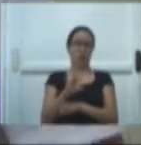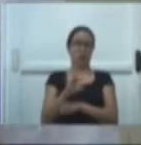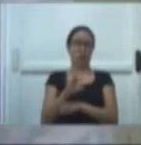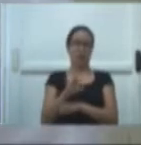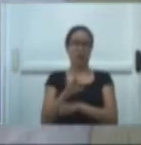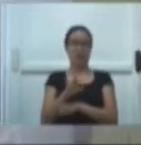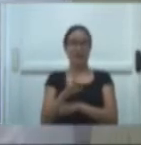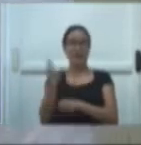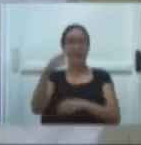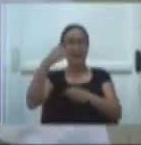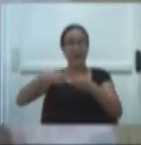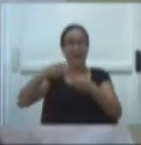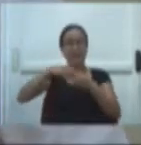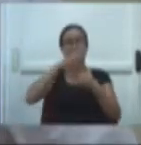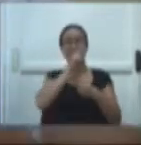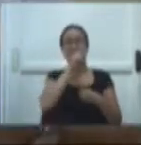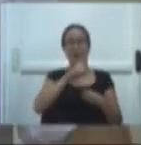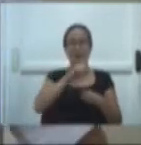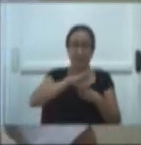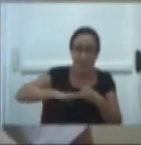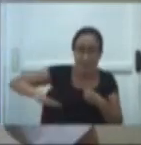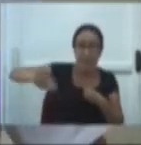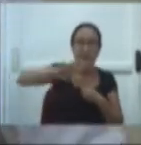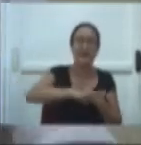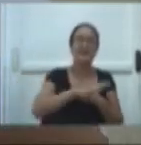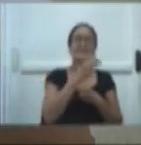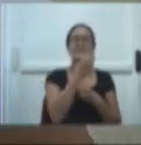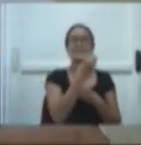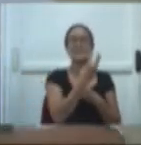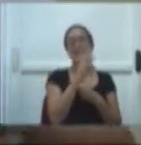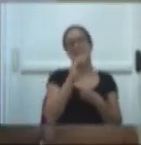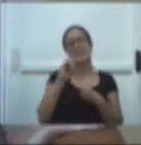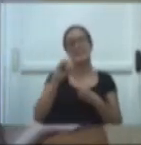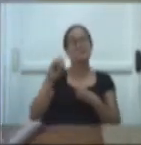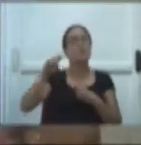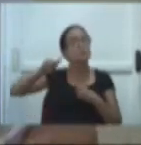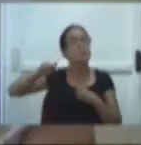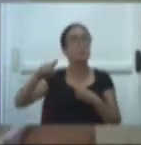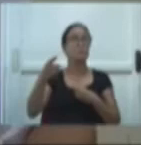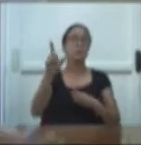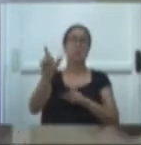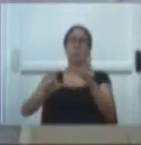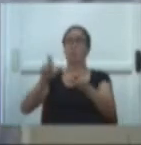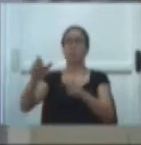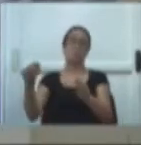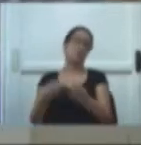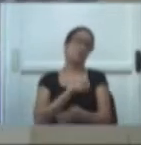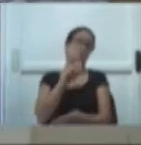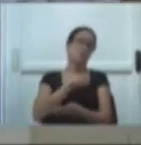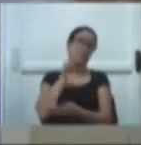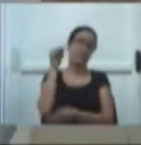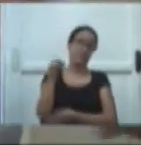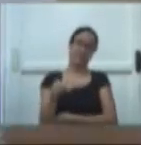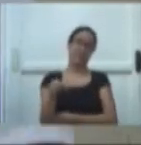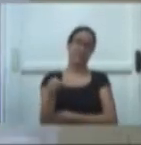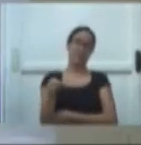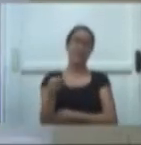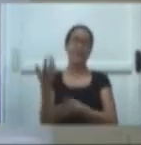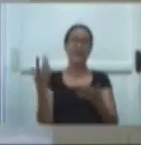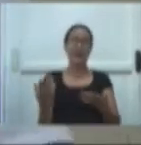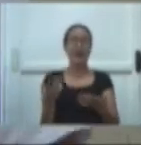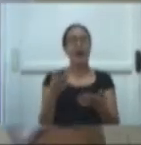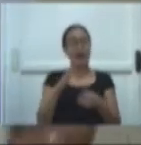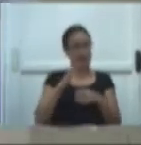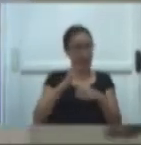habitantes, aumentou para 120, não dá, tem que ter muita gente imbuída. Agora que já está todo